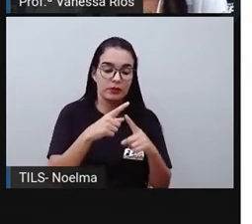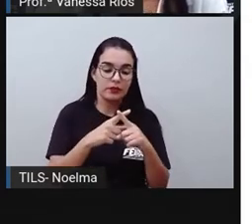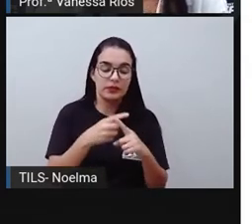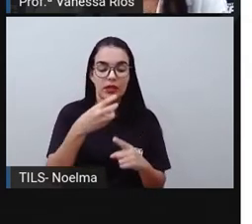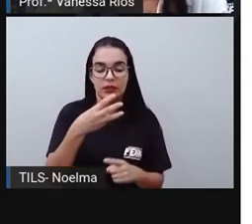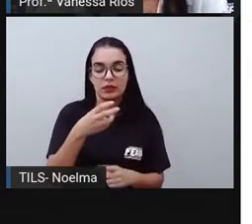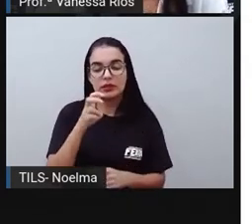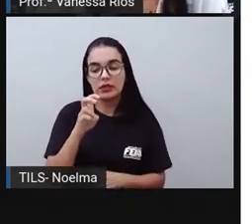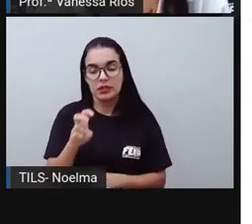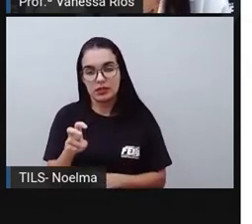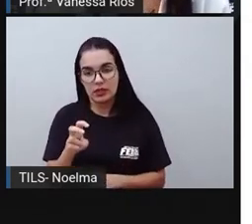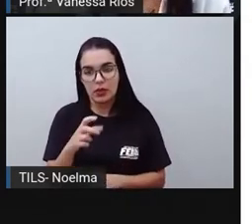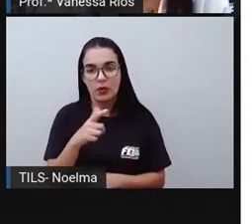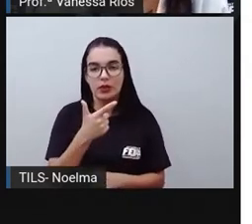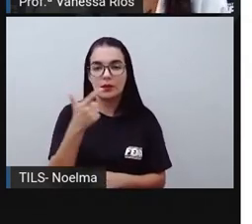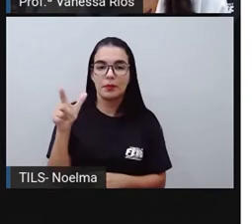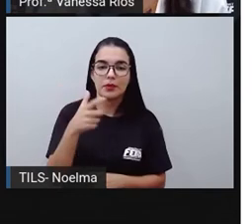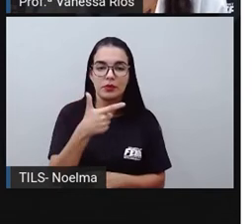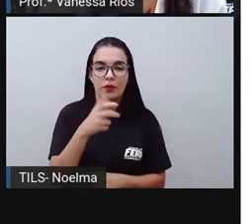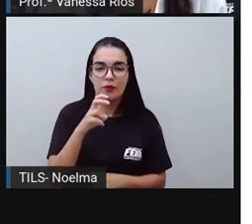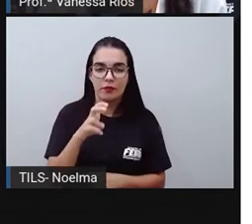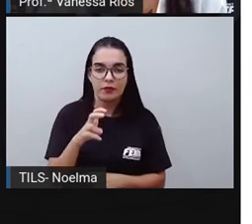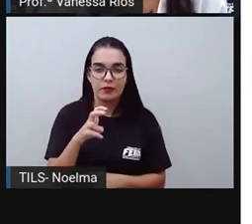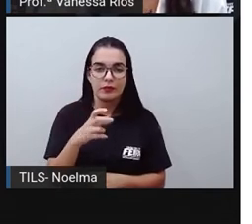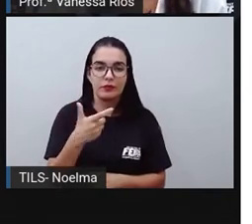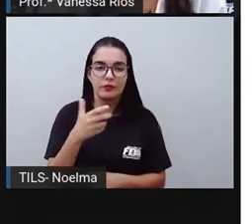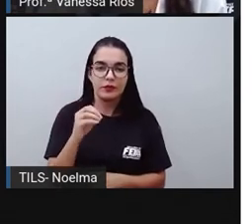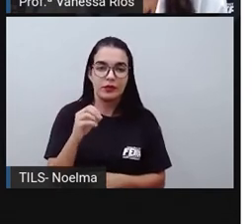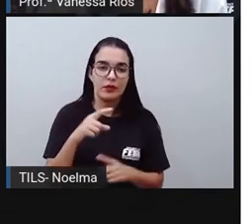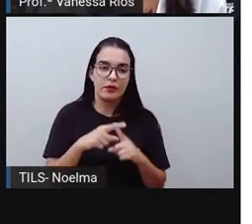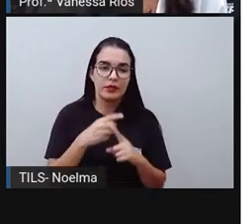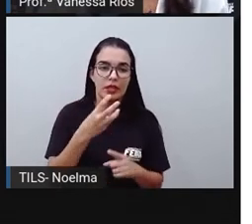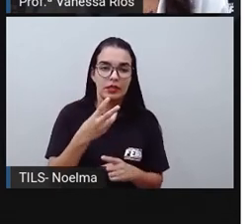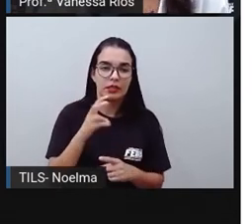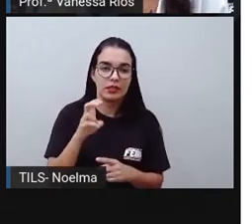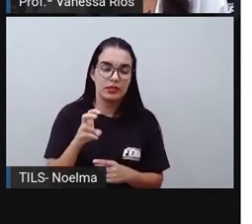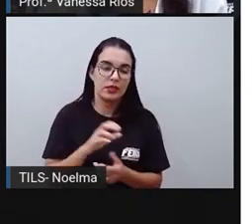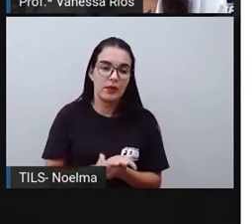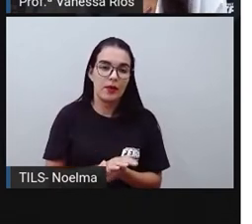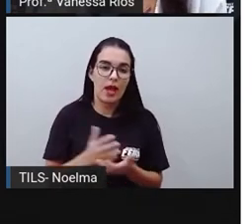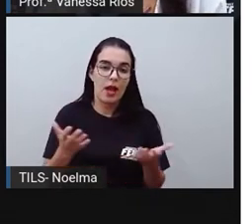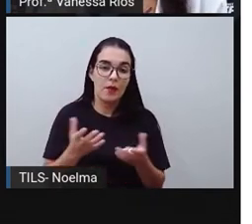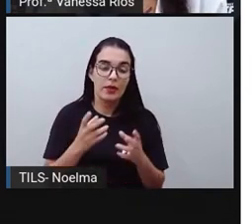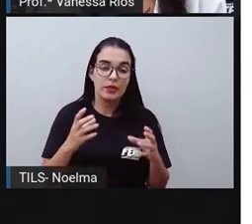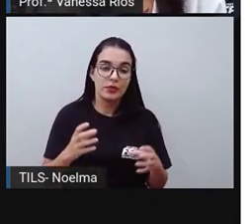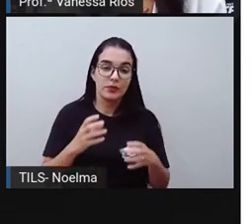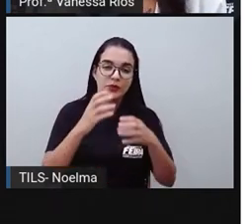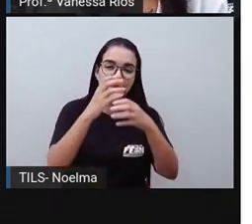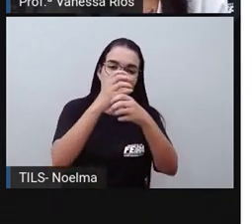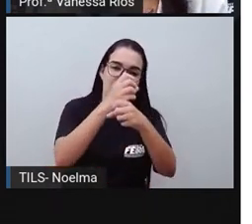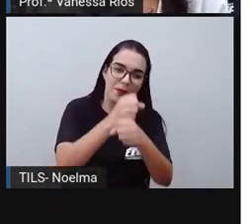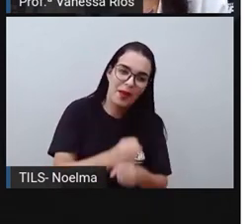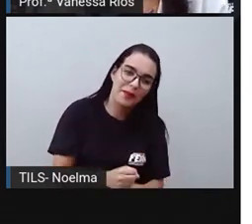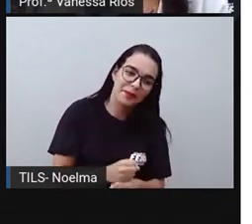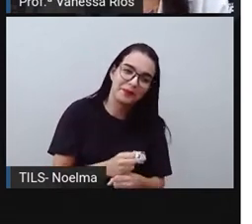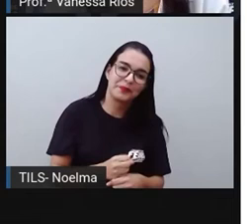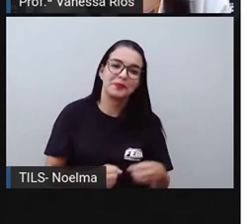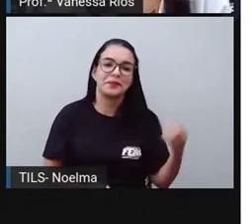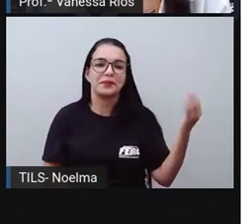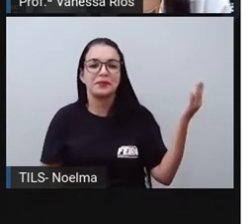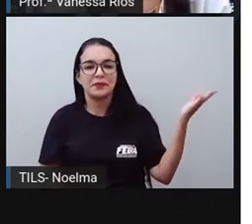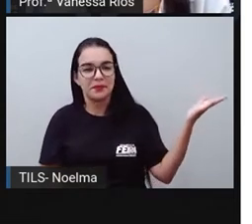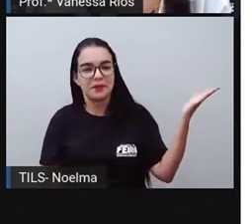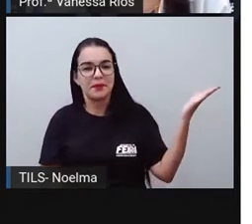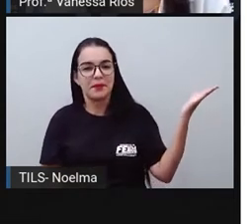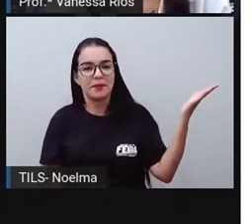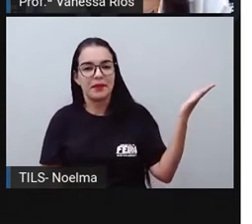depois do 20 vezes 35. Agora nós vamos somar os resultados encontrados.